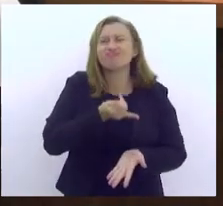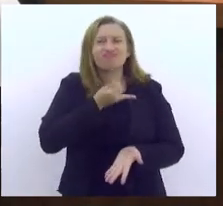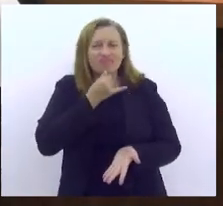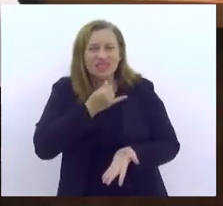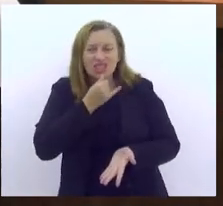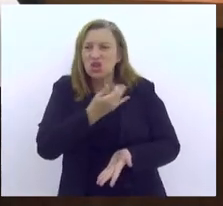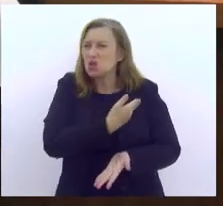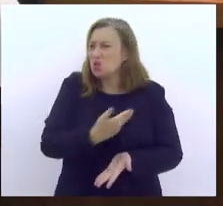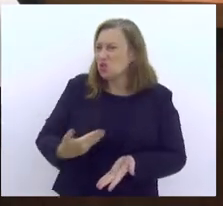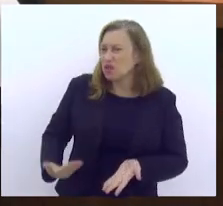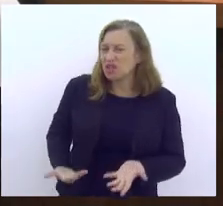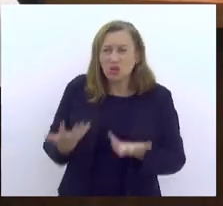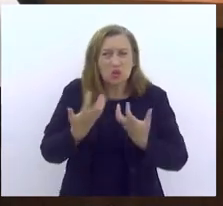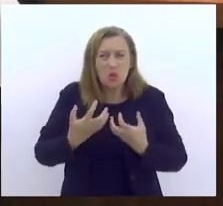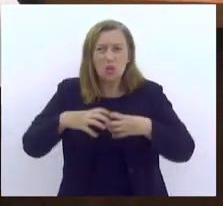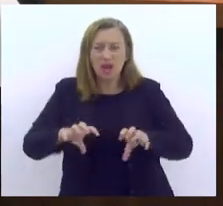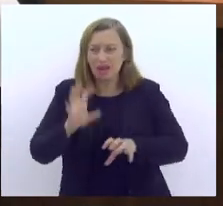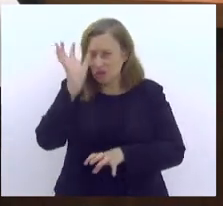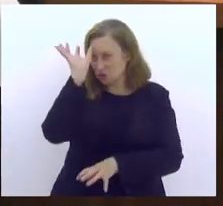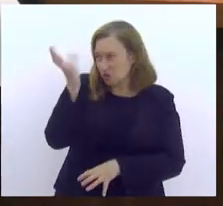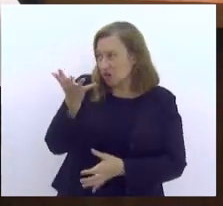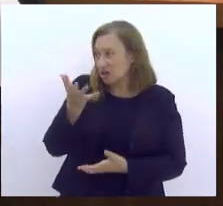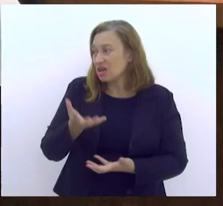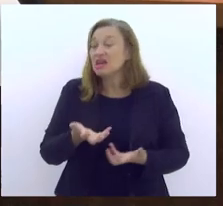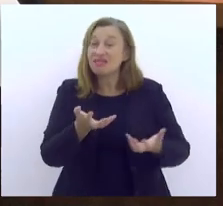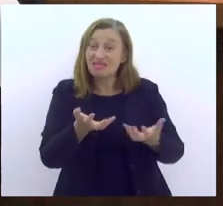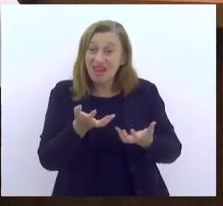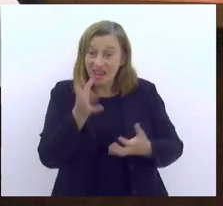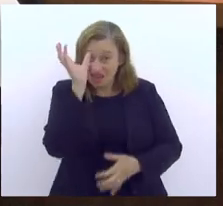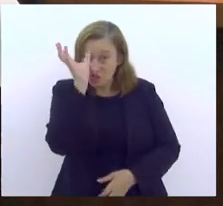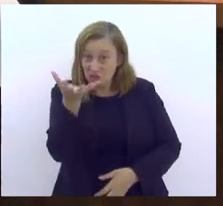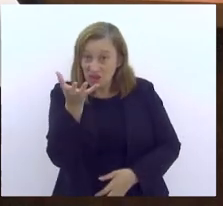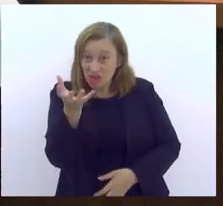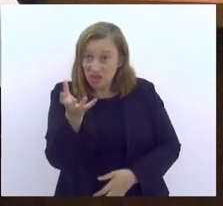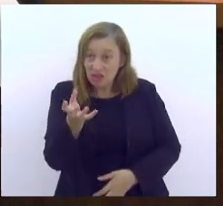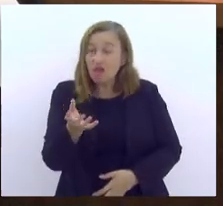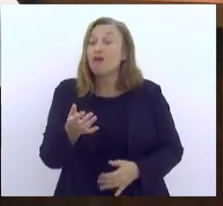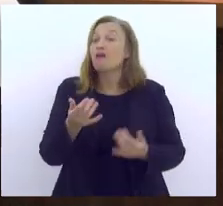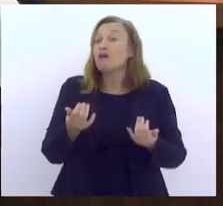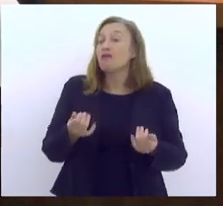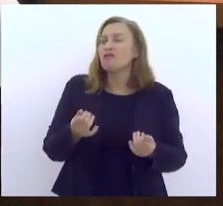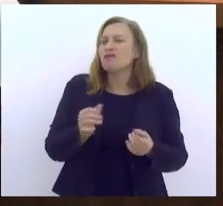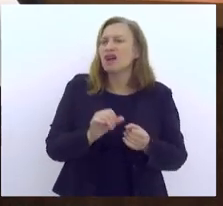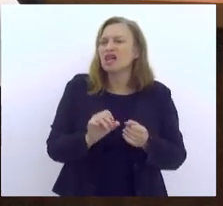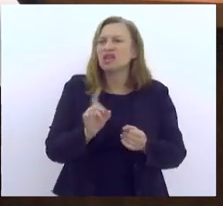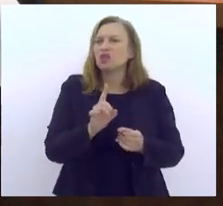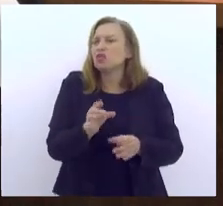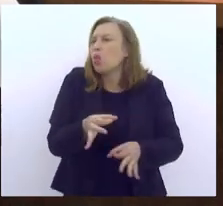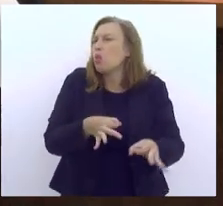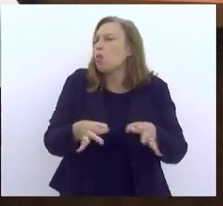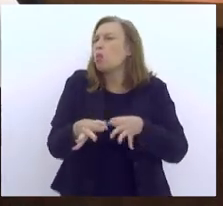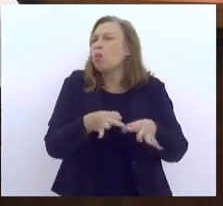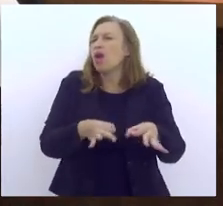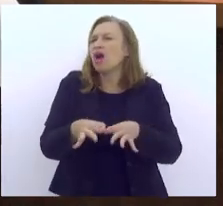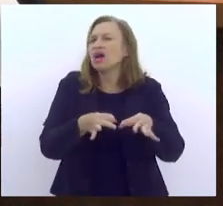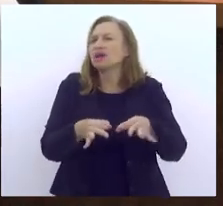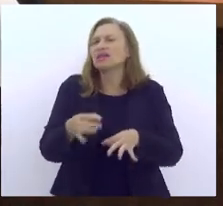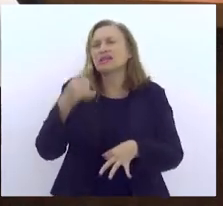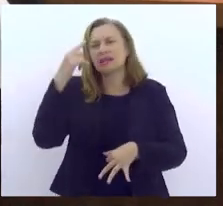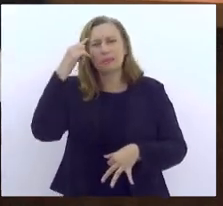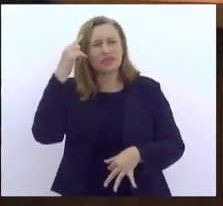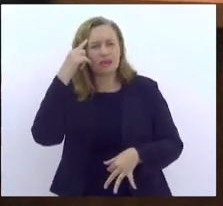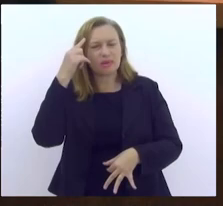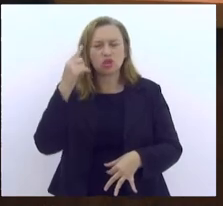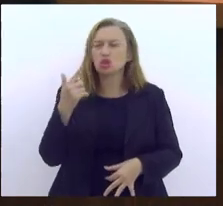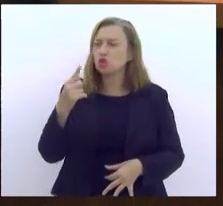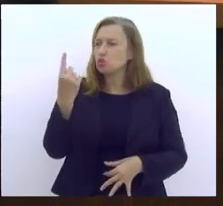governador não quer resolver. Se quisesse resolver, faria não um plano que fique na cabeça de um ou de